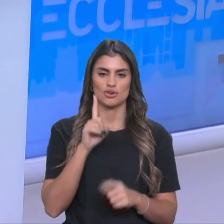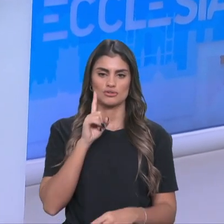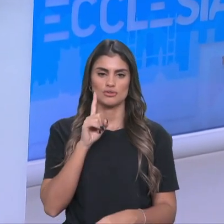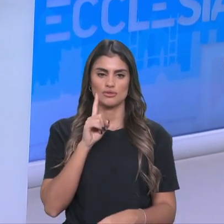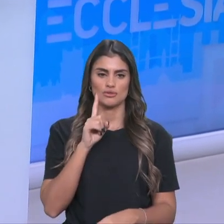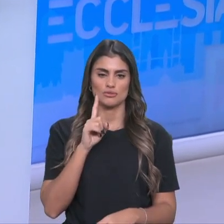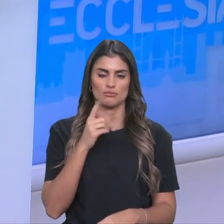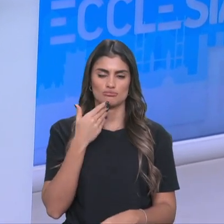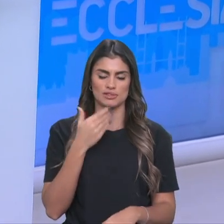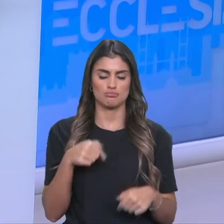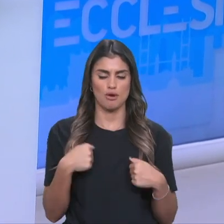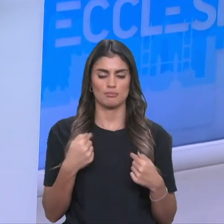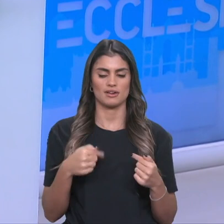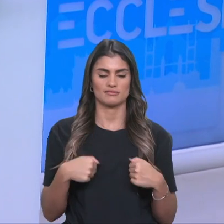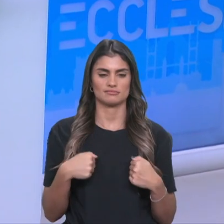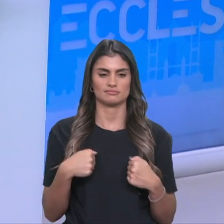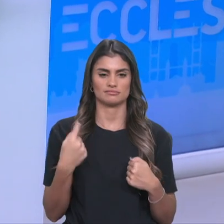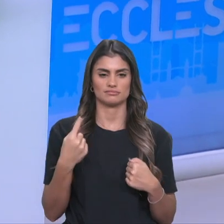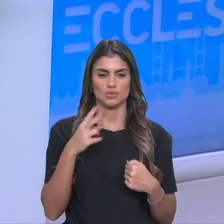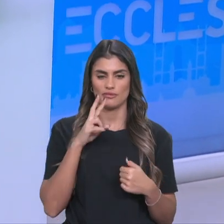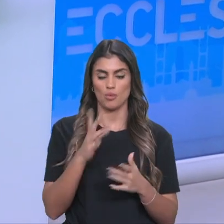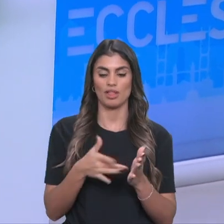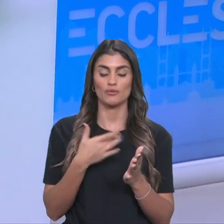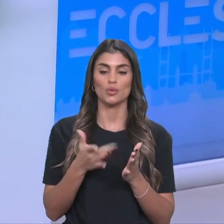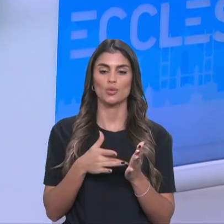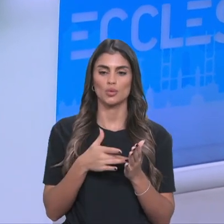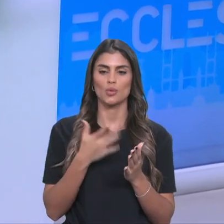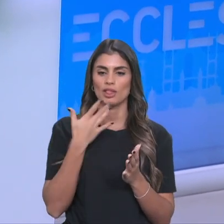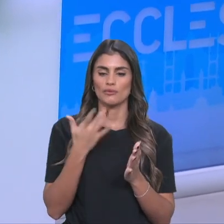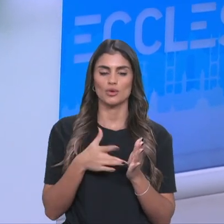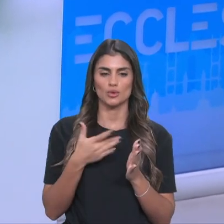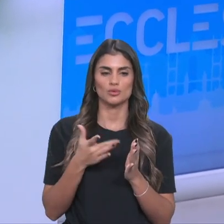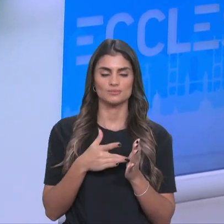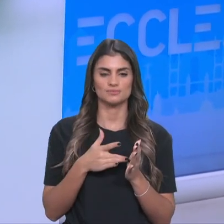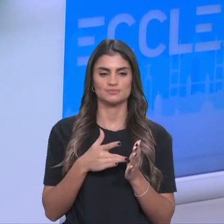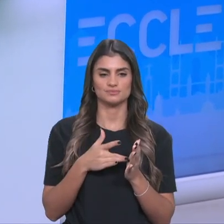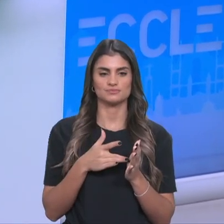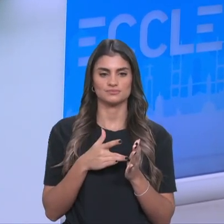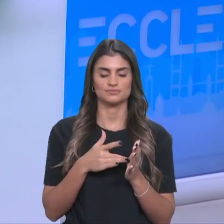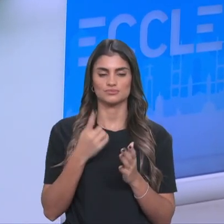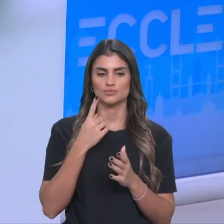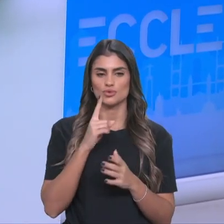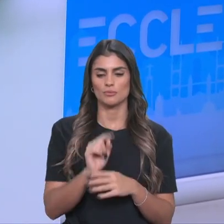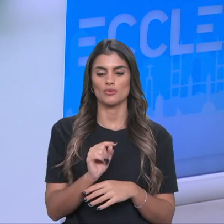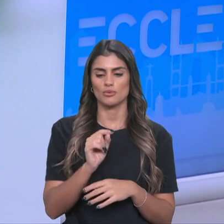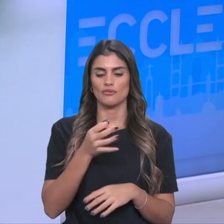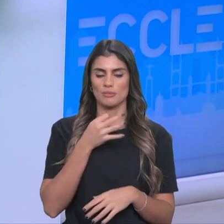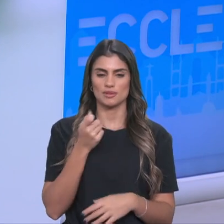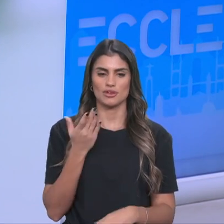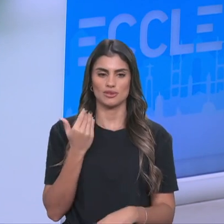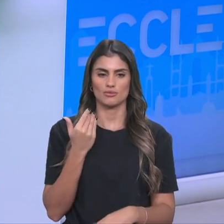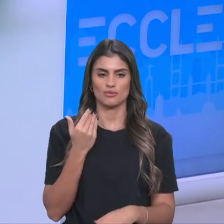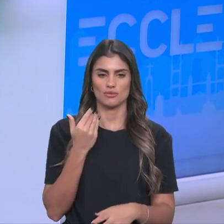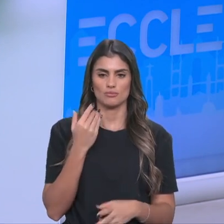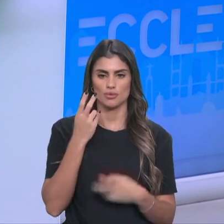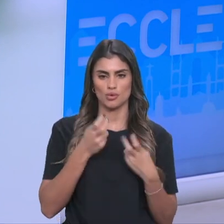trata. Tenho aqui diante de mim este livro, que é precisamente o título que referíamos há pouco, A Procura de